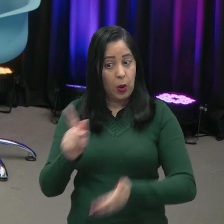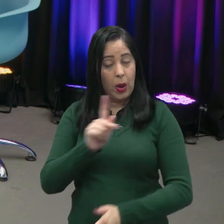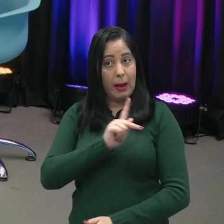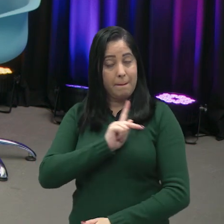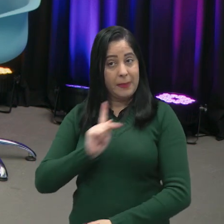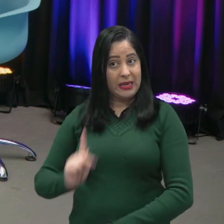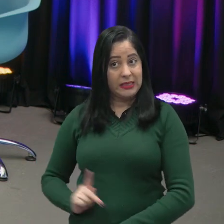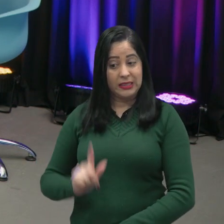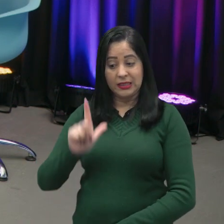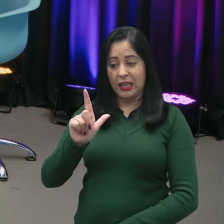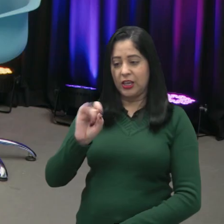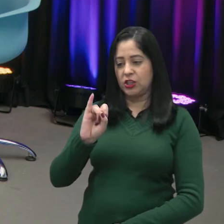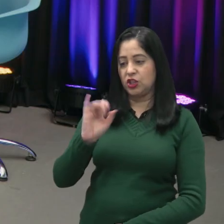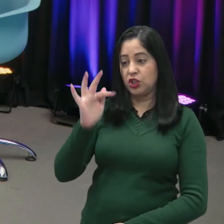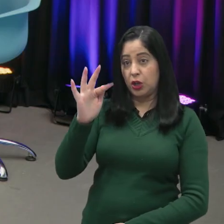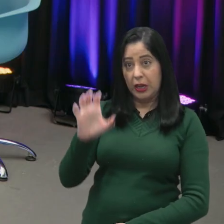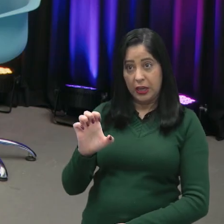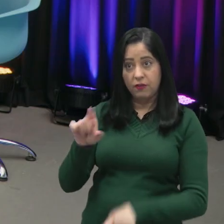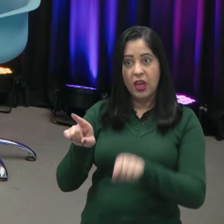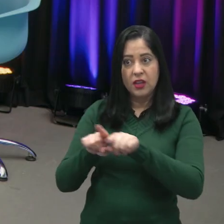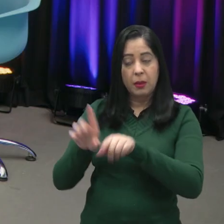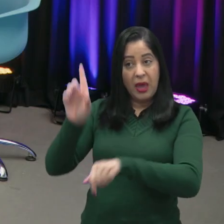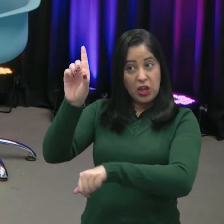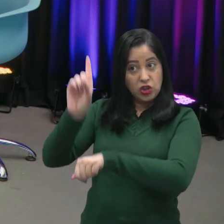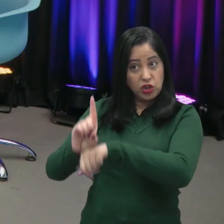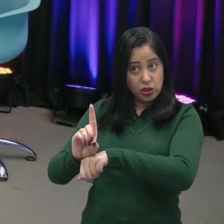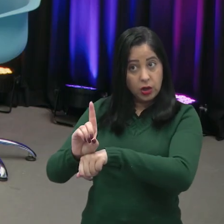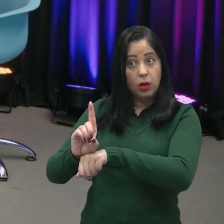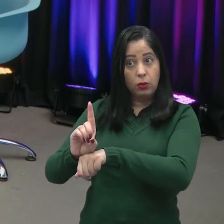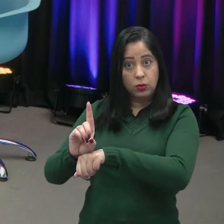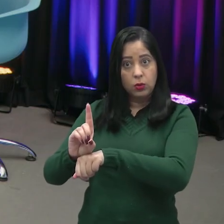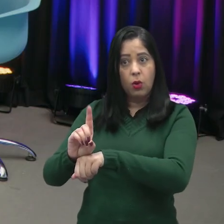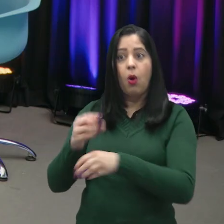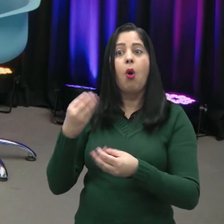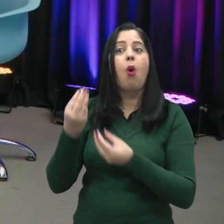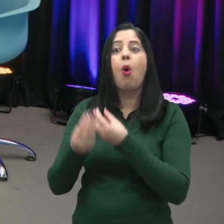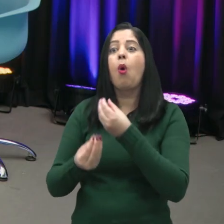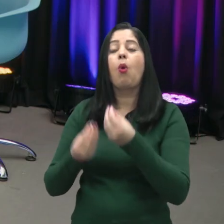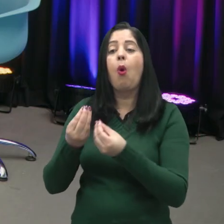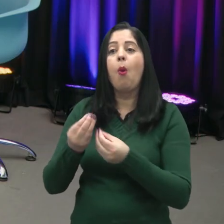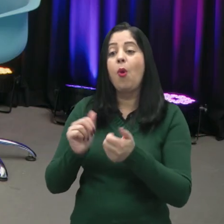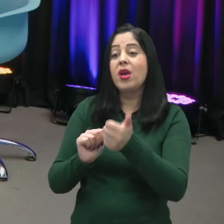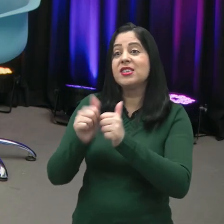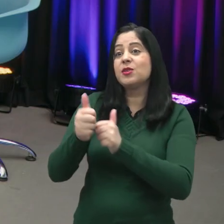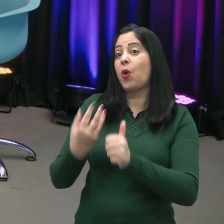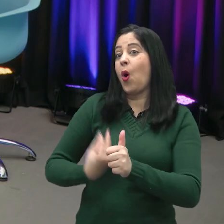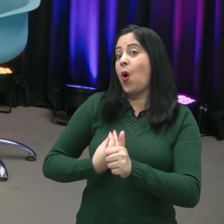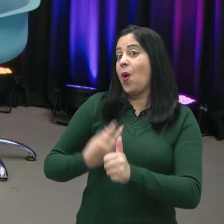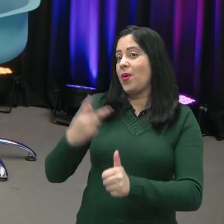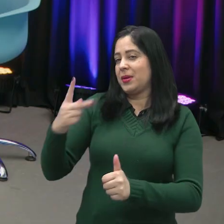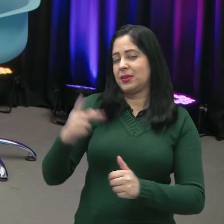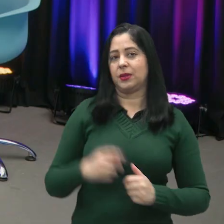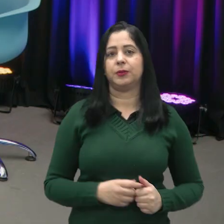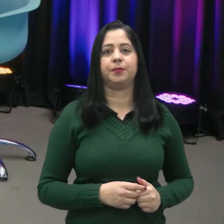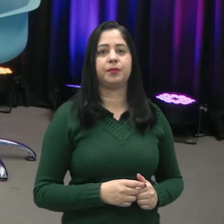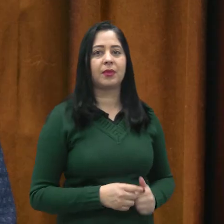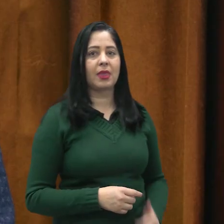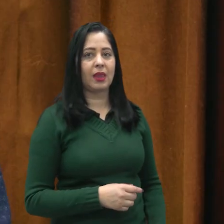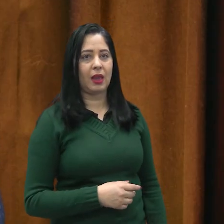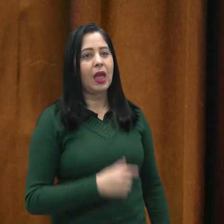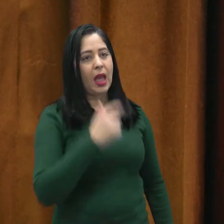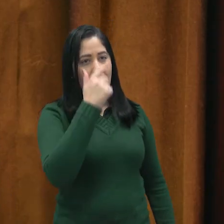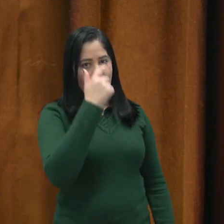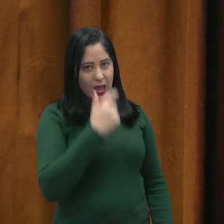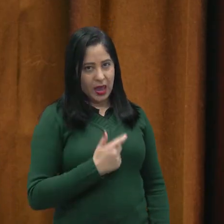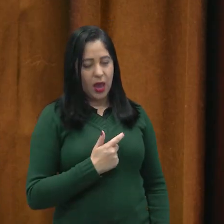da LIFE, como diretor de alto rendimento, né? Como que o esporte entrou para você na sua vida? Na verdade, o esporte entrou